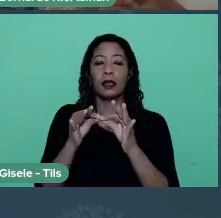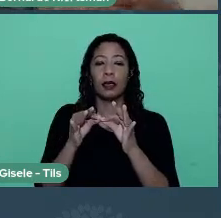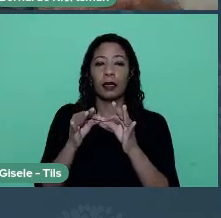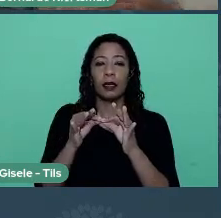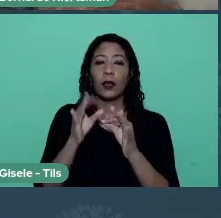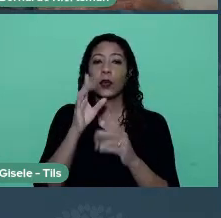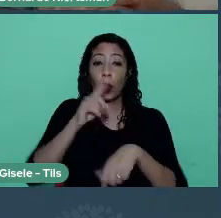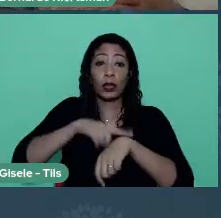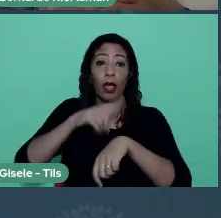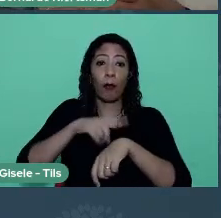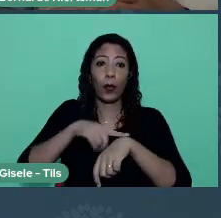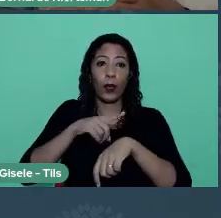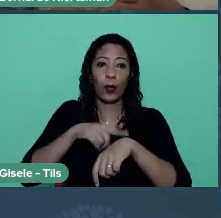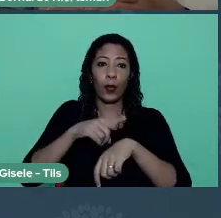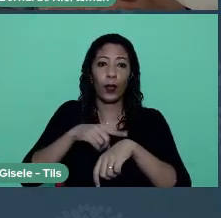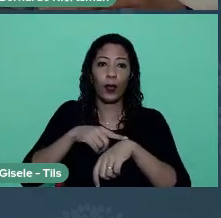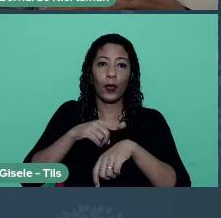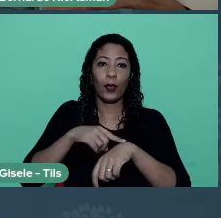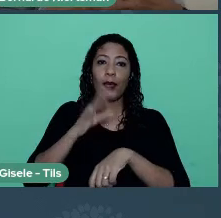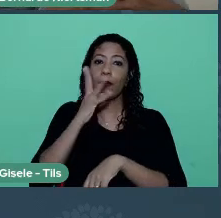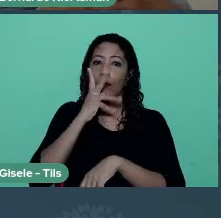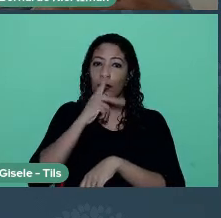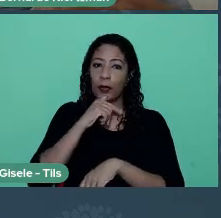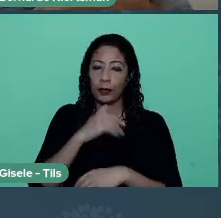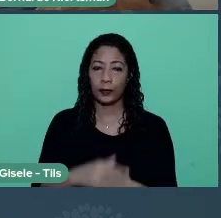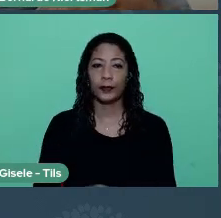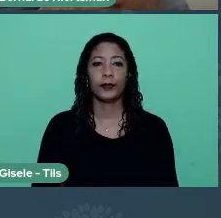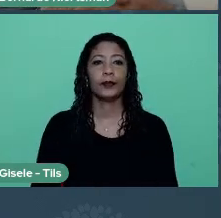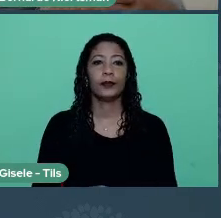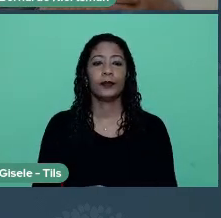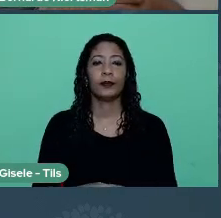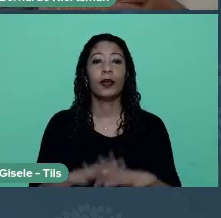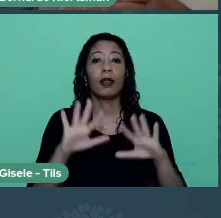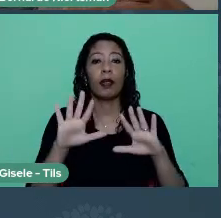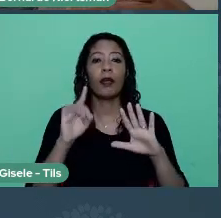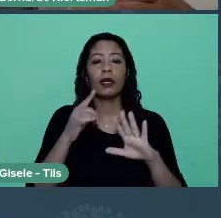muito importante, então, que o melhor tratamento